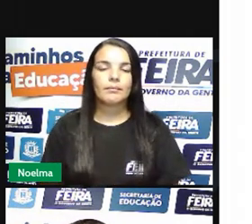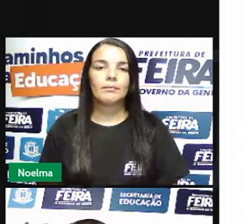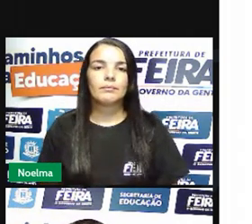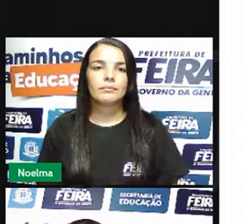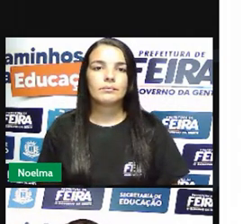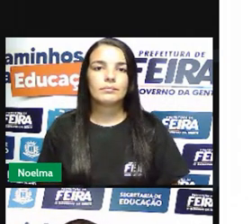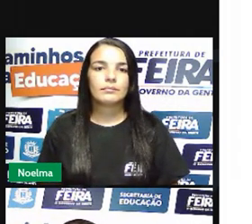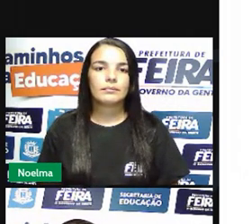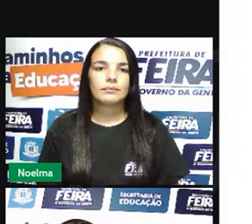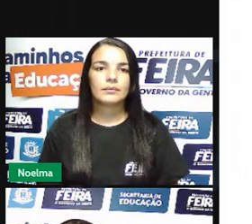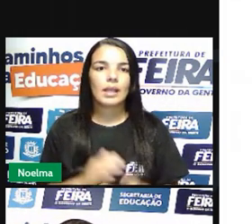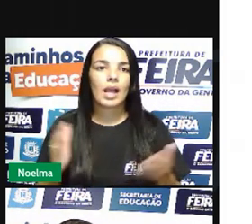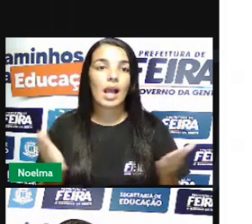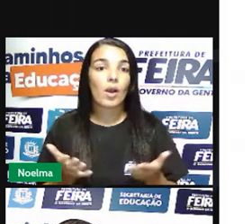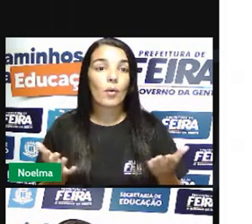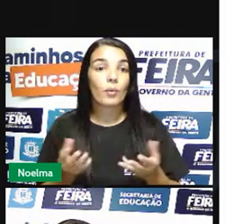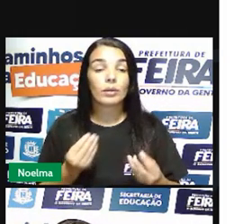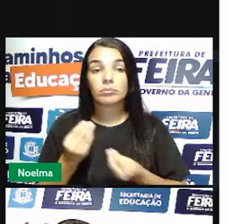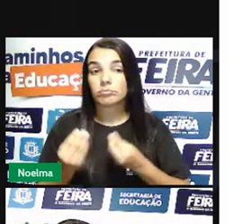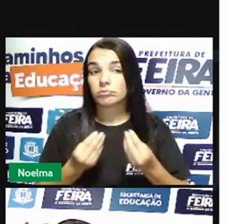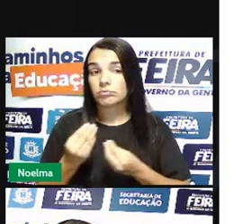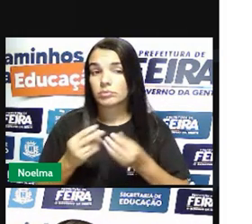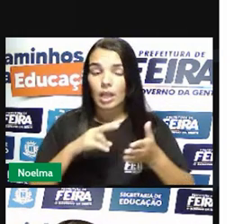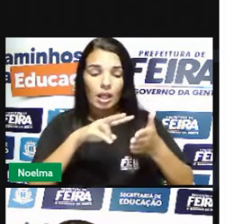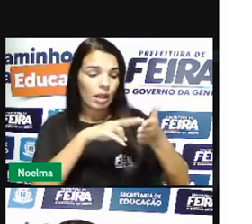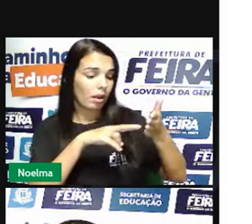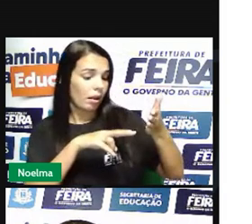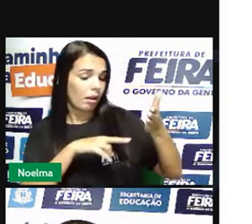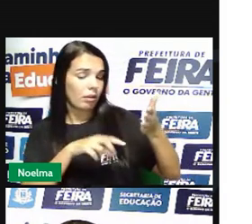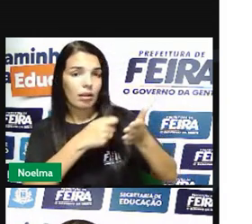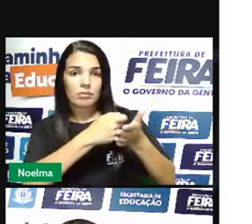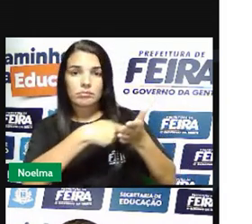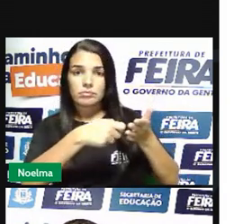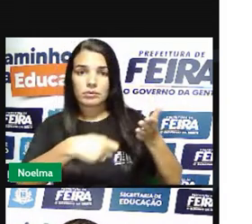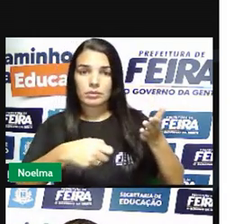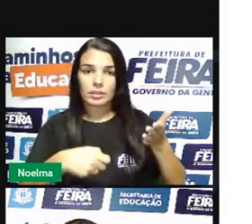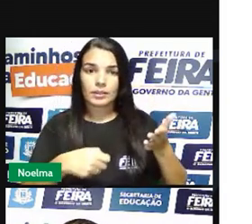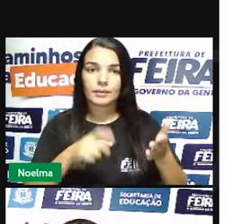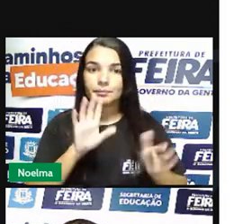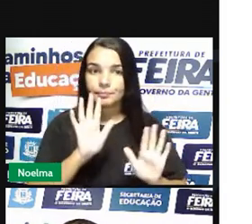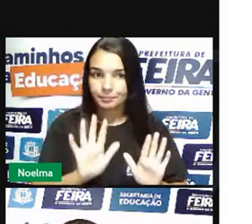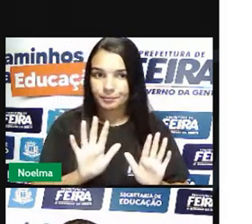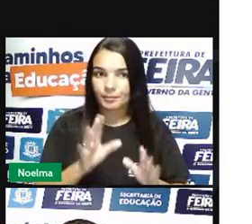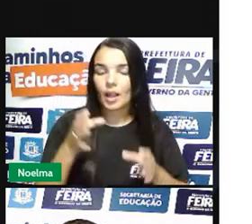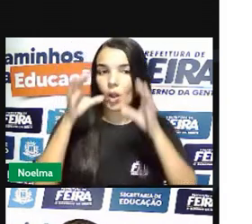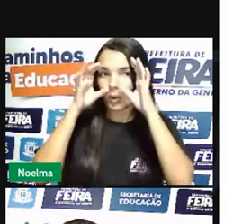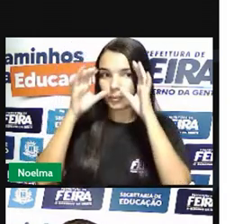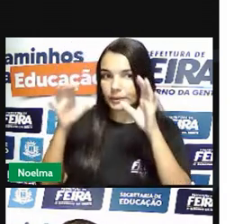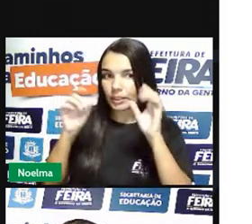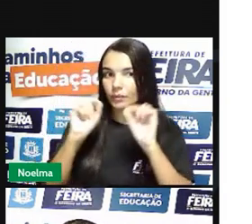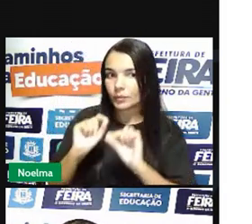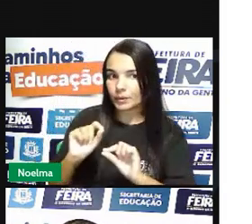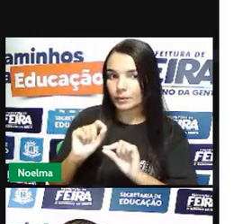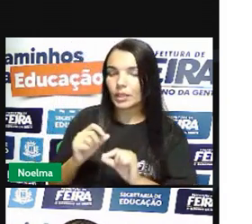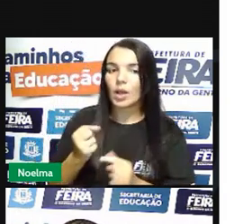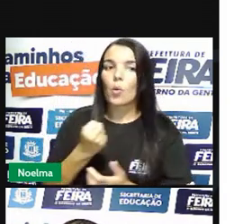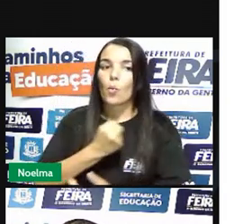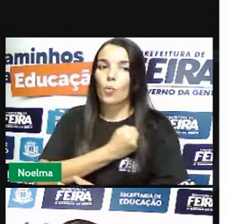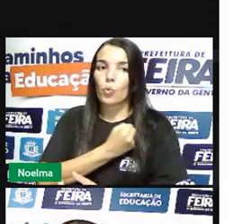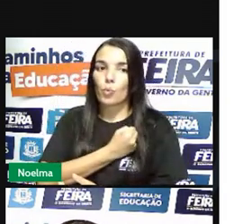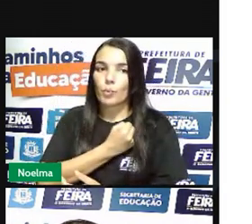e falam sobre fração e leitura de escrita observe a situação número